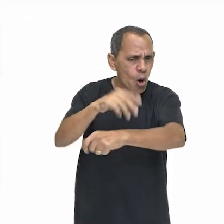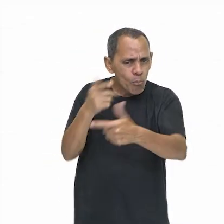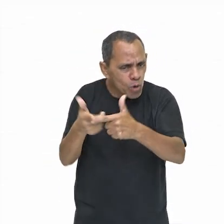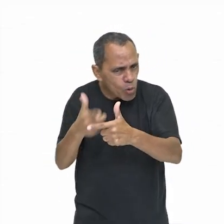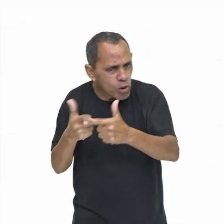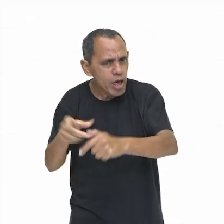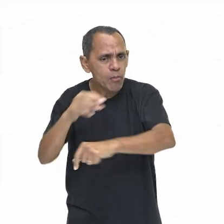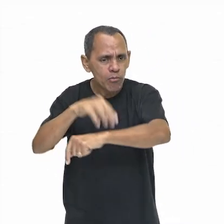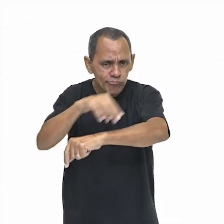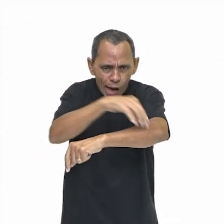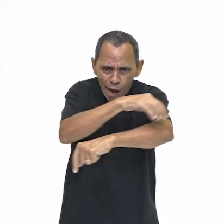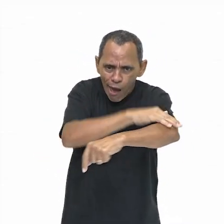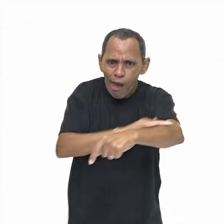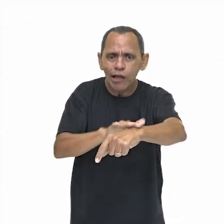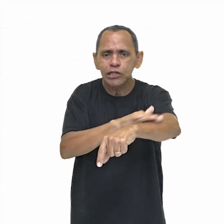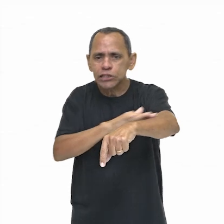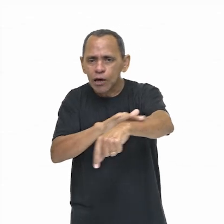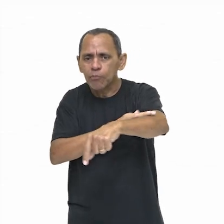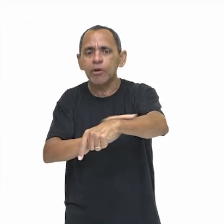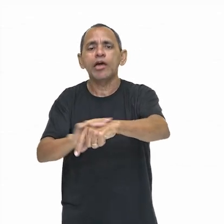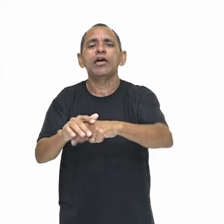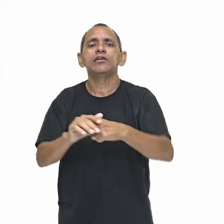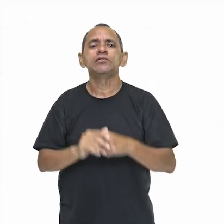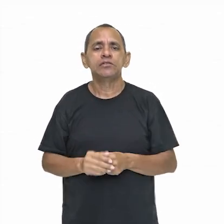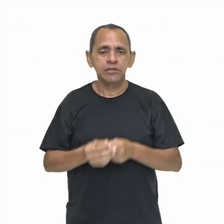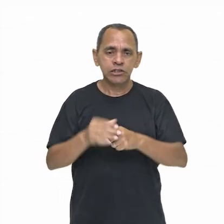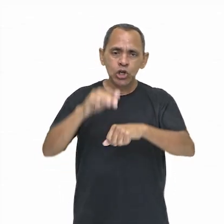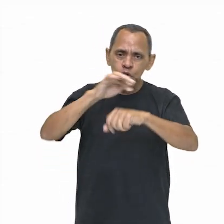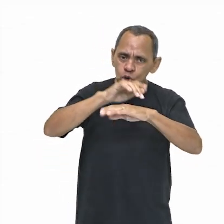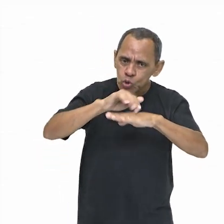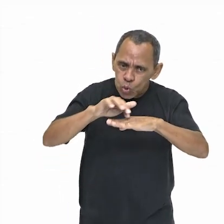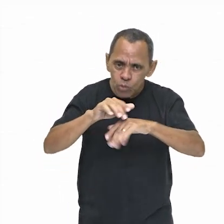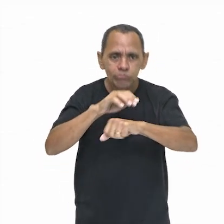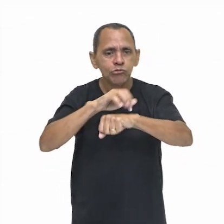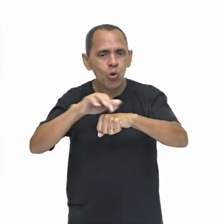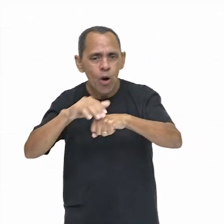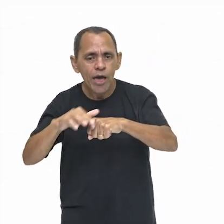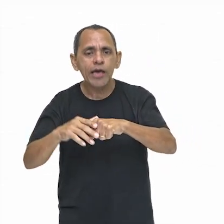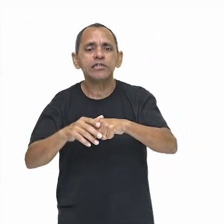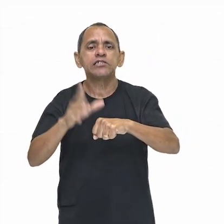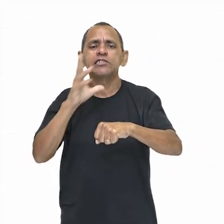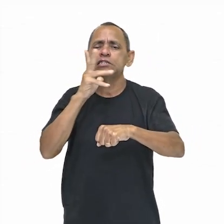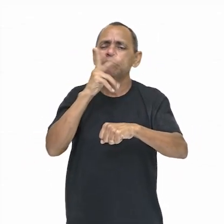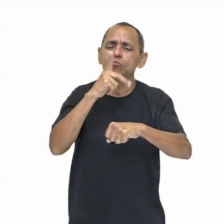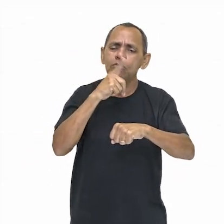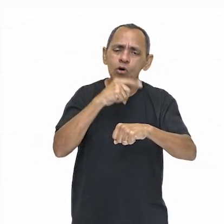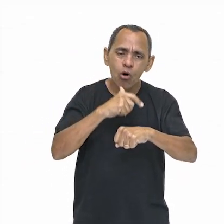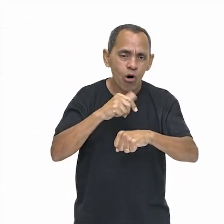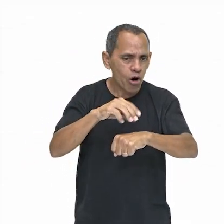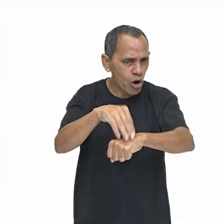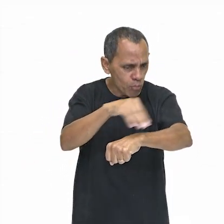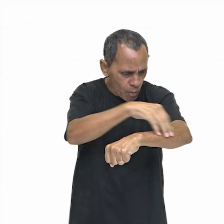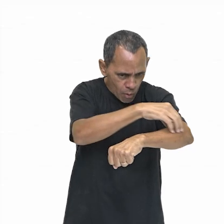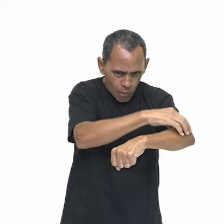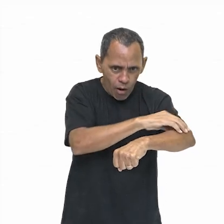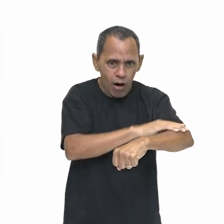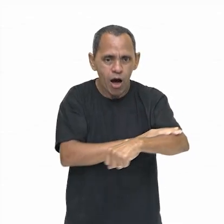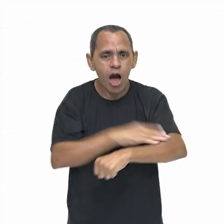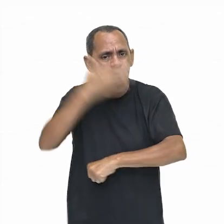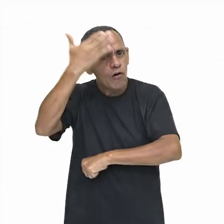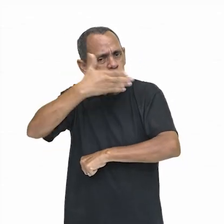feridas que demoram para cicatrizar, visão embaçada. Então vejo que é um conjunto,